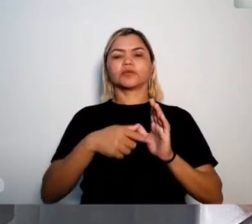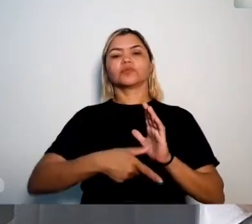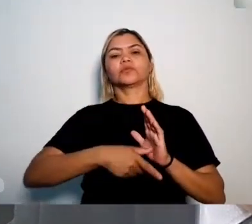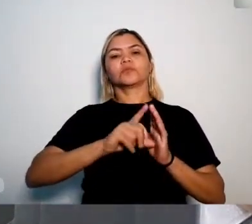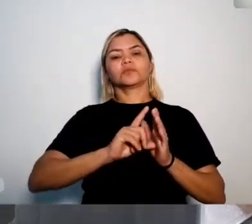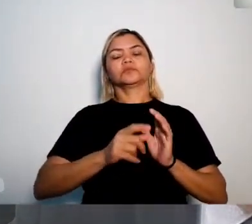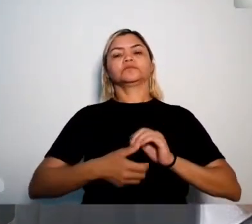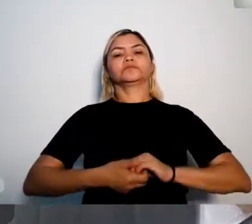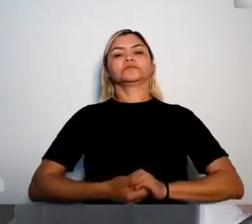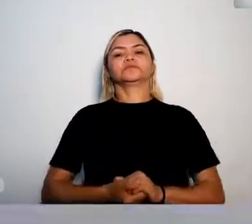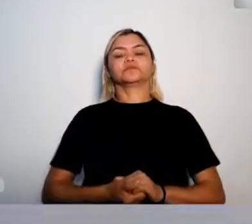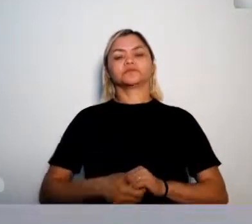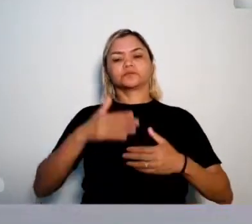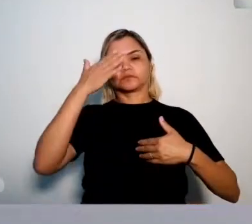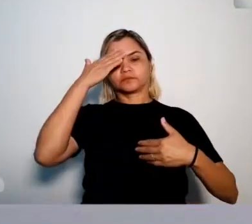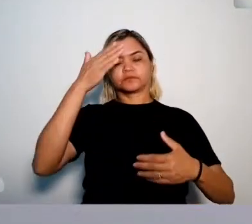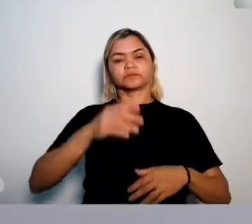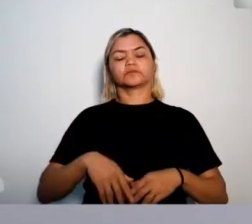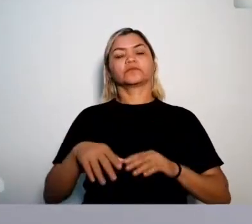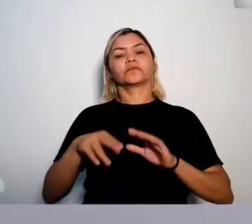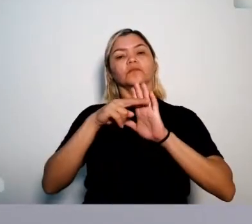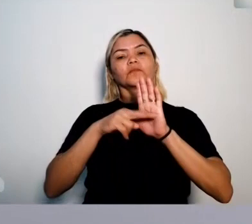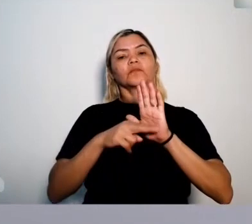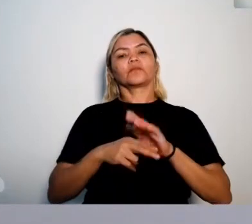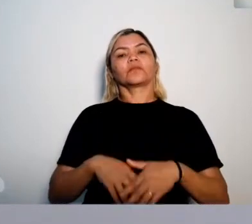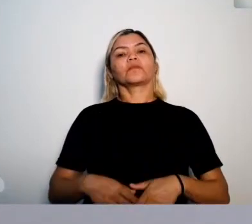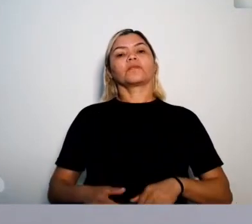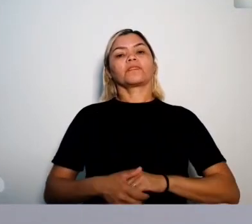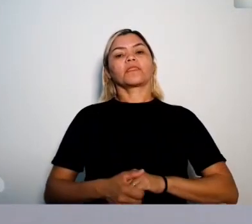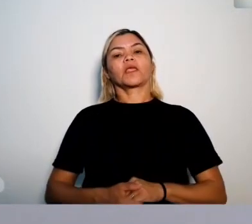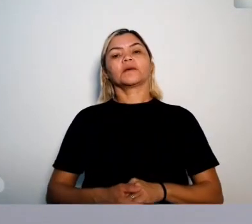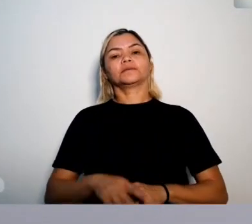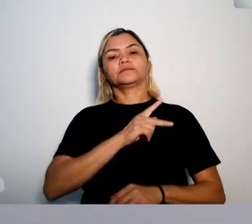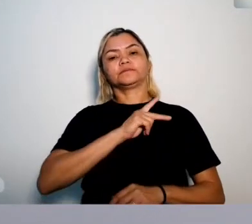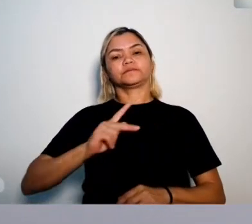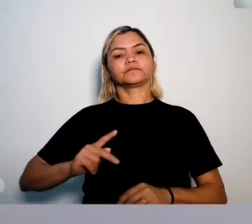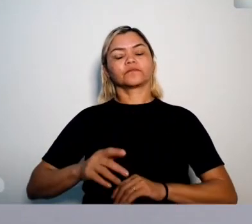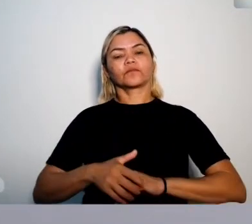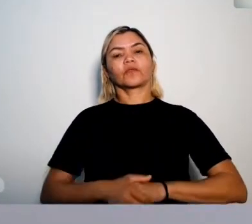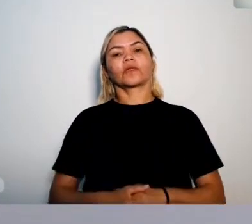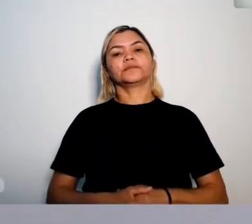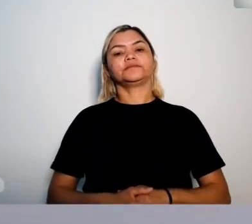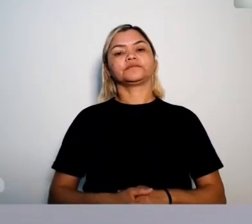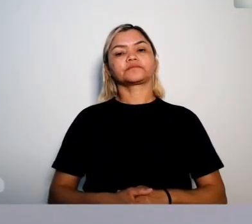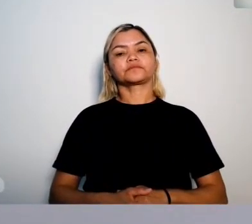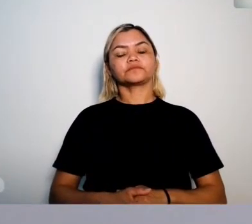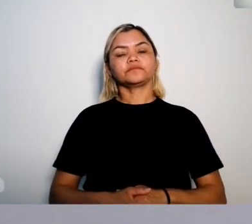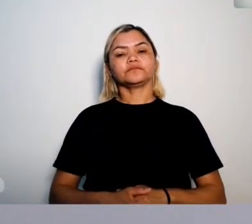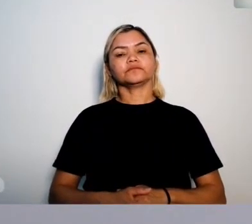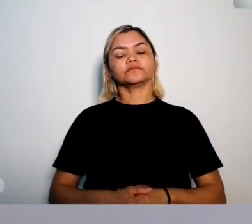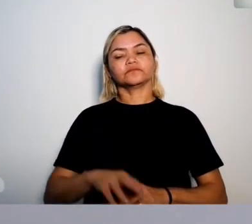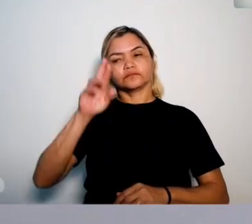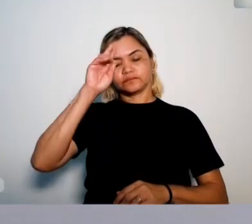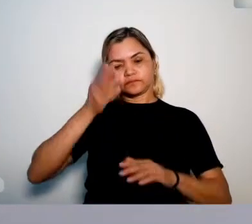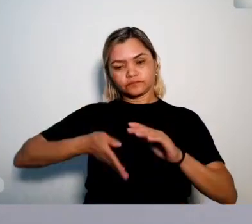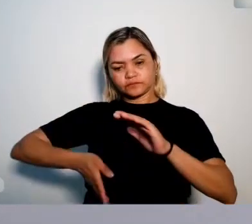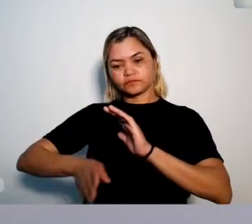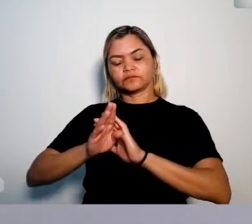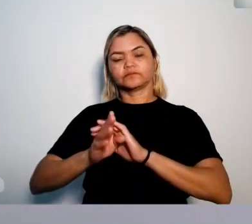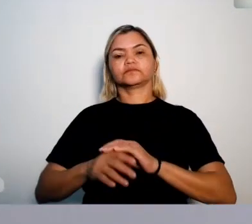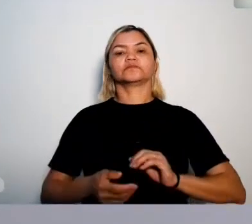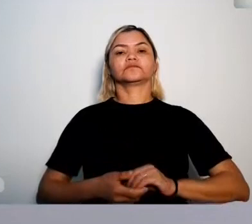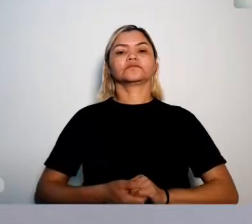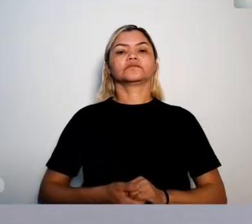de ordem, presidente. Tem a palavra o vereador Paulo Renato. Só verificar a vossa excelência se posso dar encaminhamento de